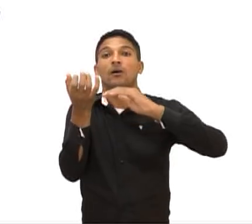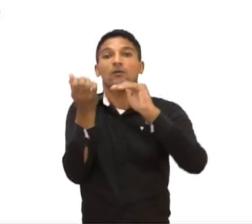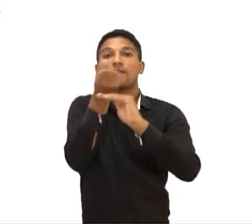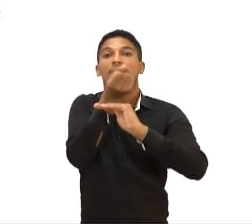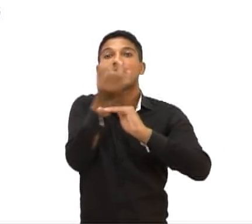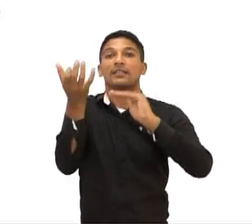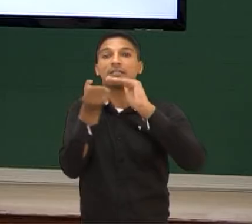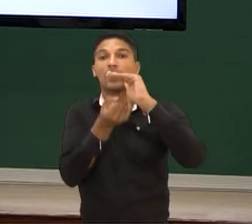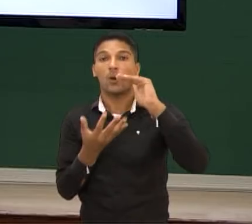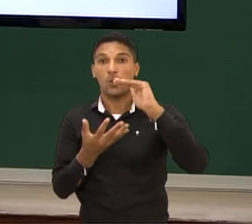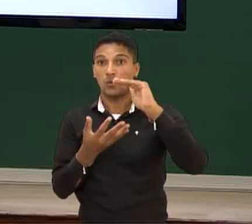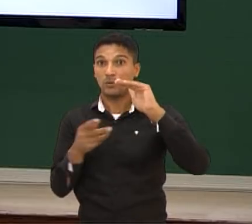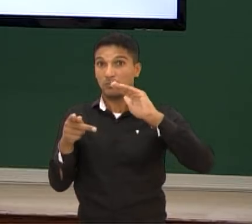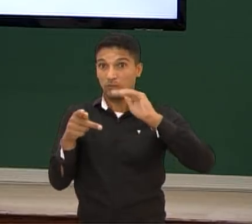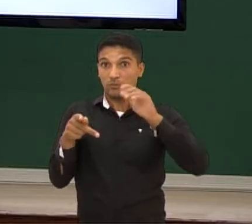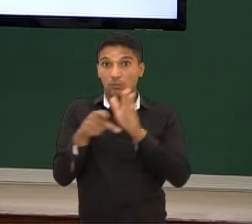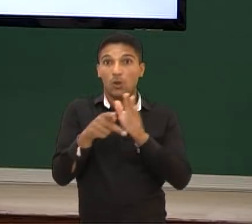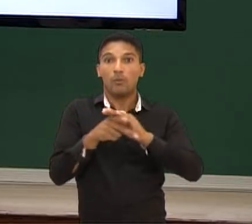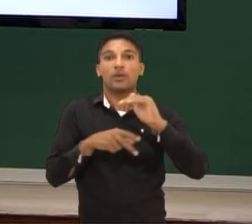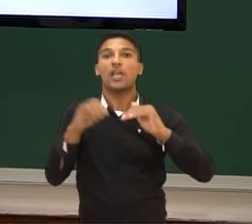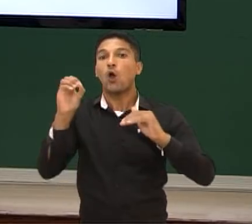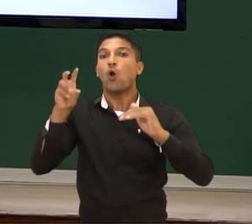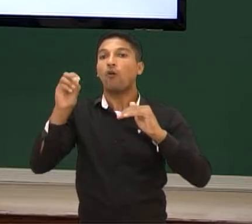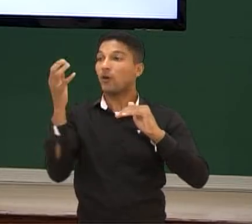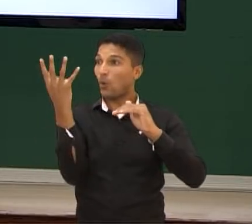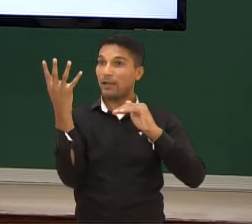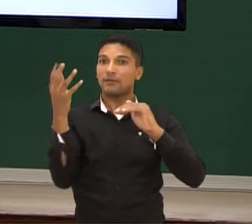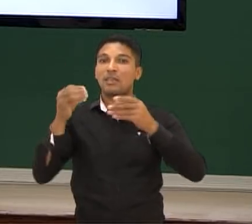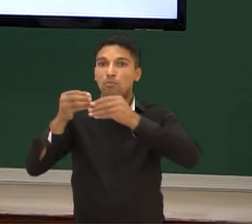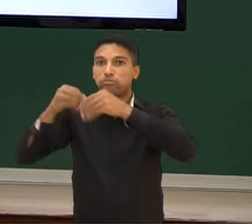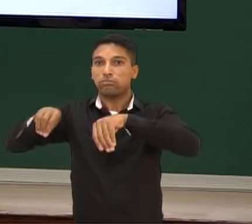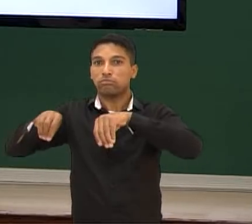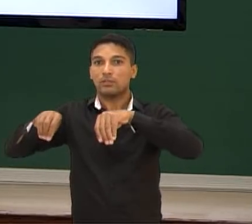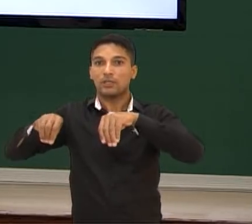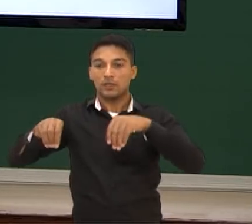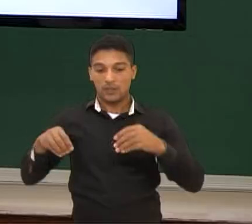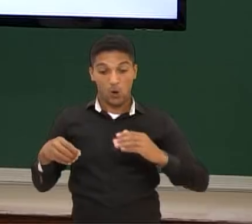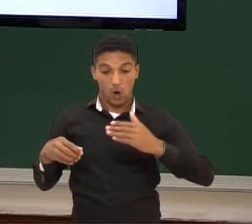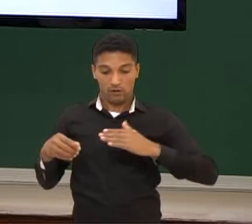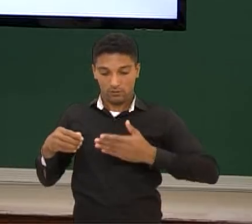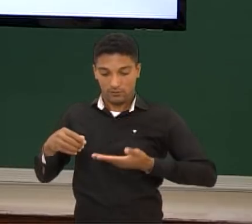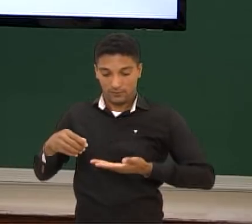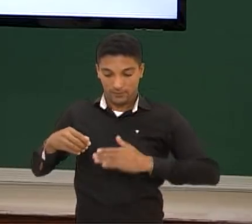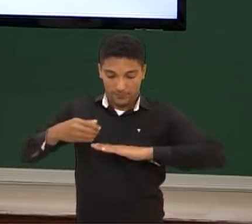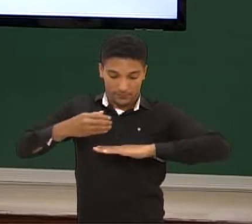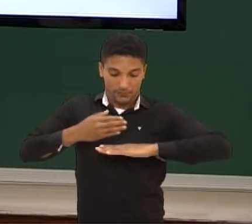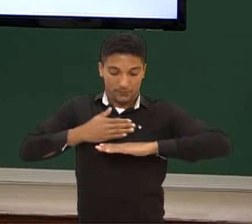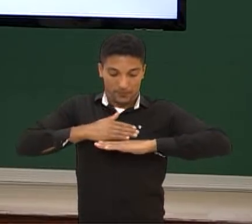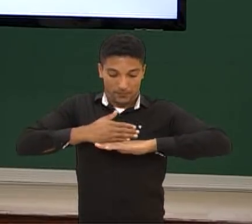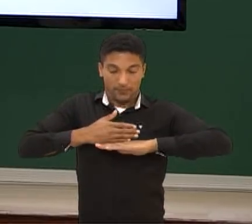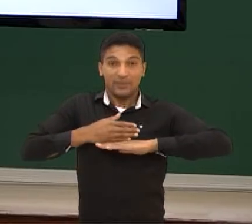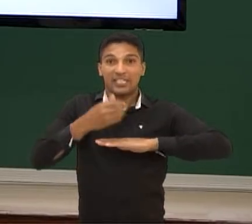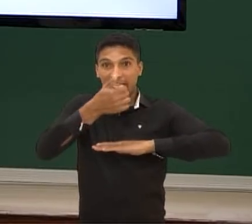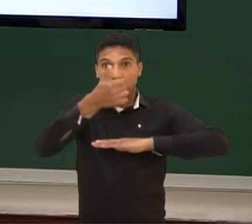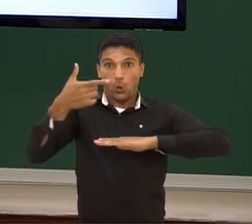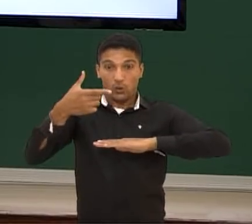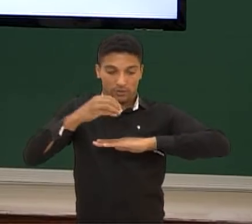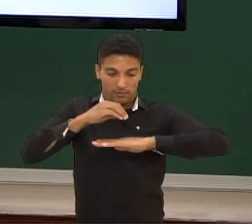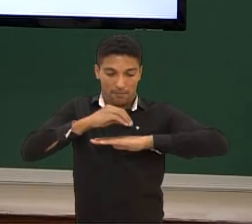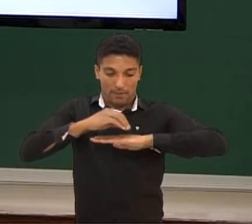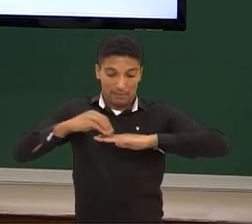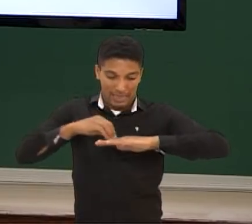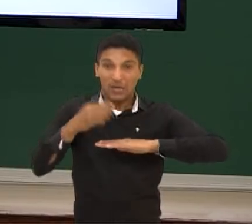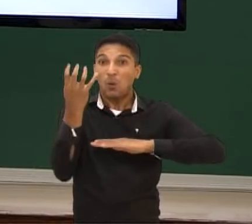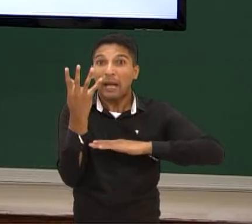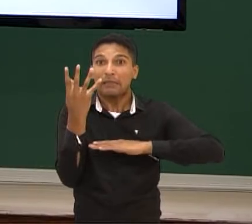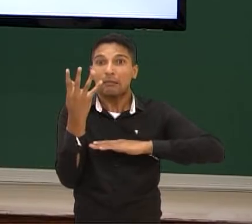Helena poderá usar? Uma dica da professora: verifiquem quantos ovos primeiros foram quebrados e